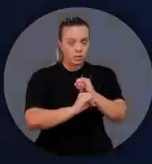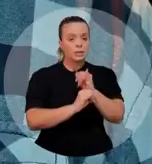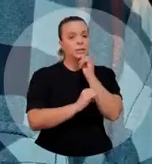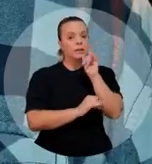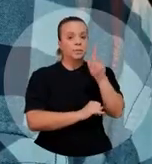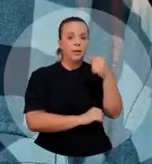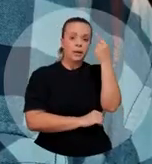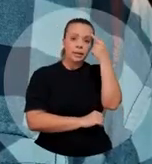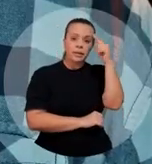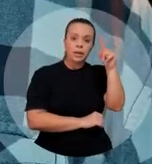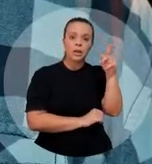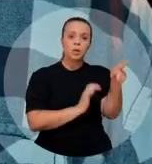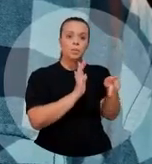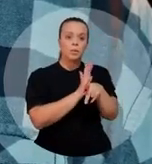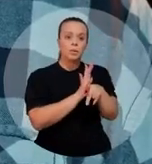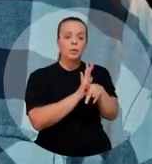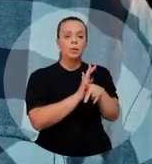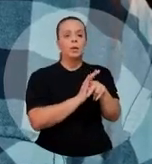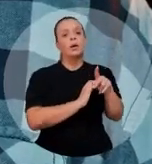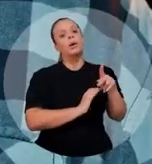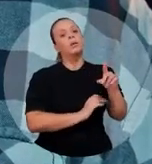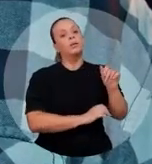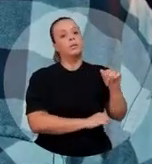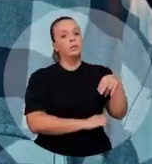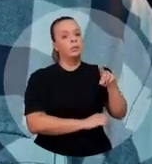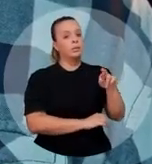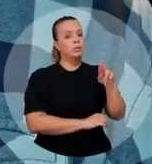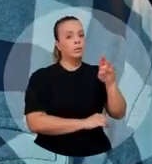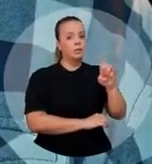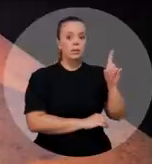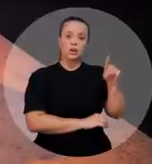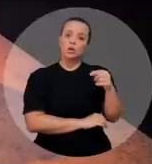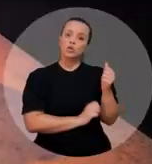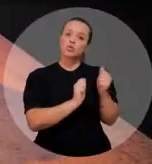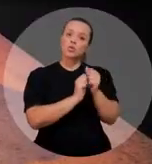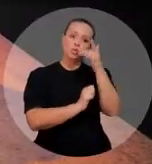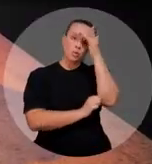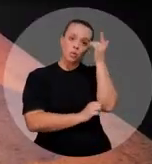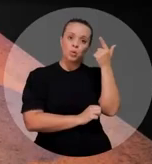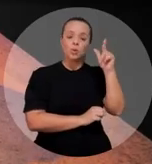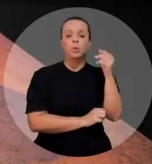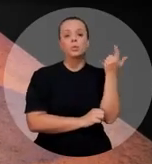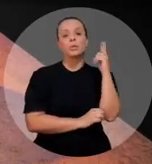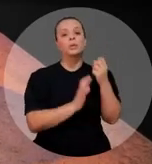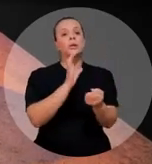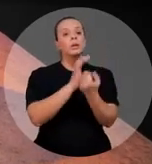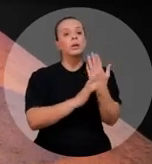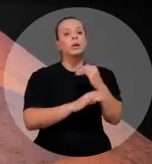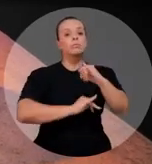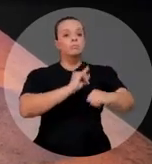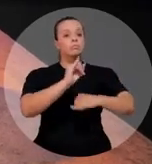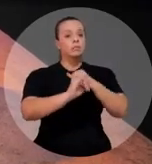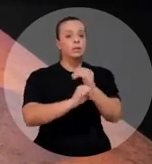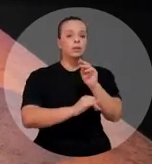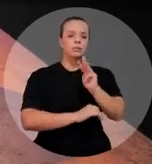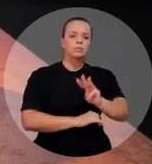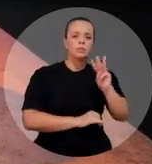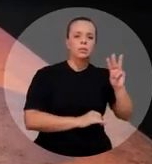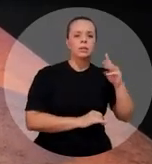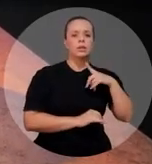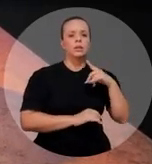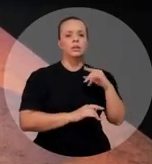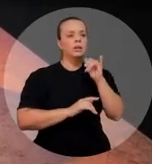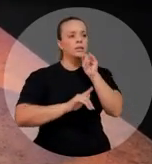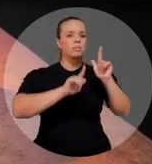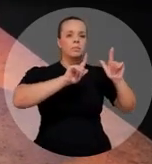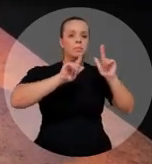onde foi ideia da Amanda Ome e do André Goraeb, de ter essa web galeria, né, digamos,